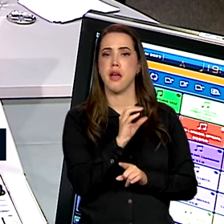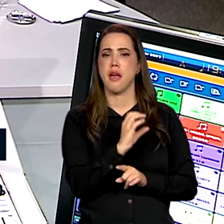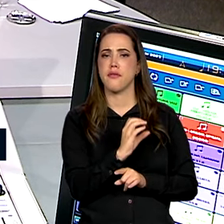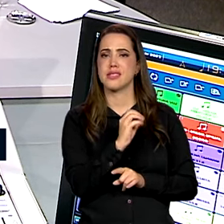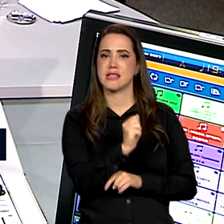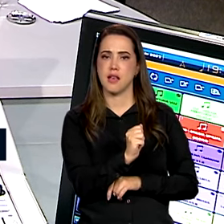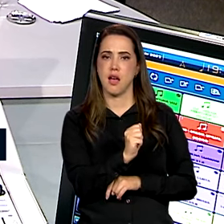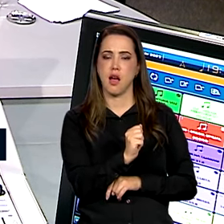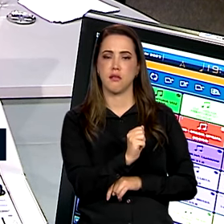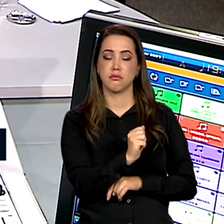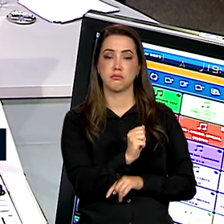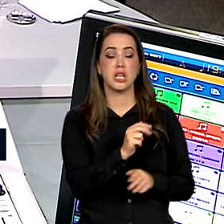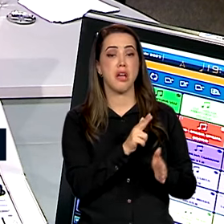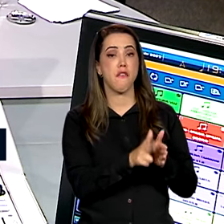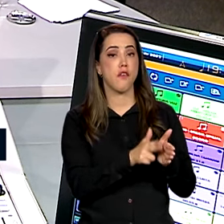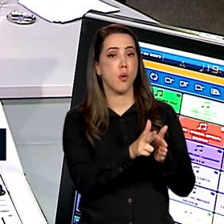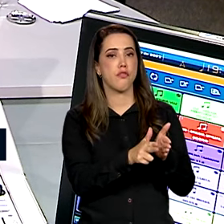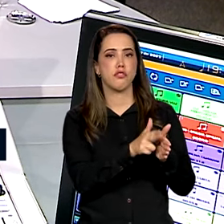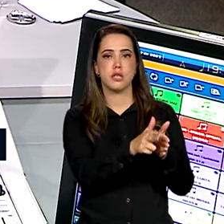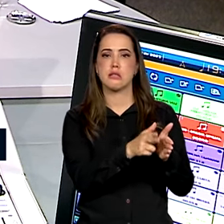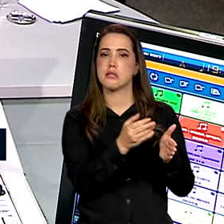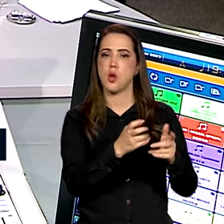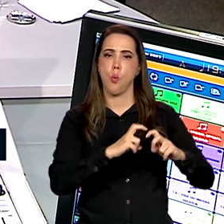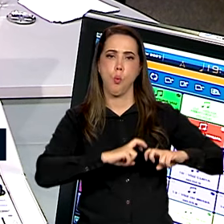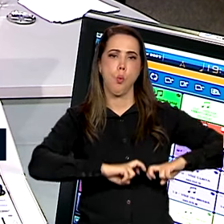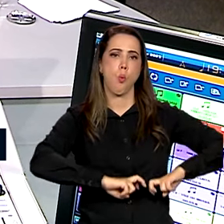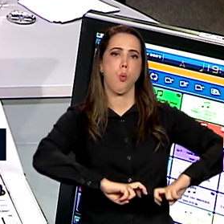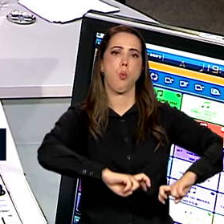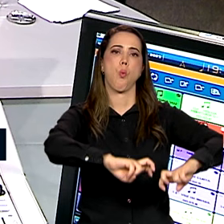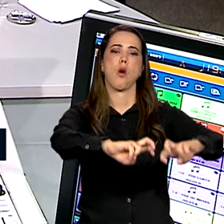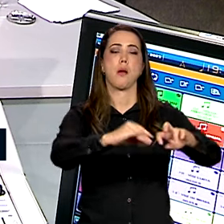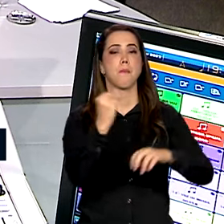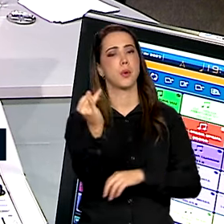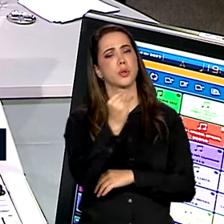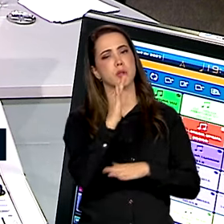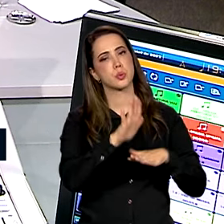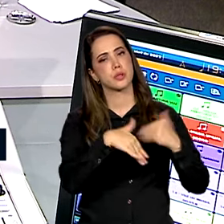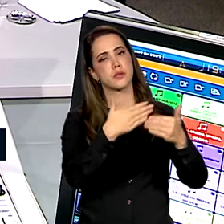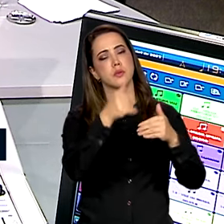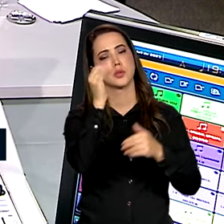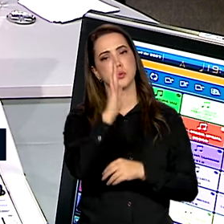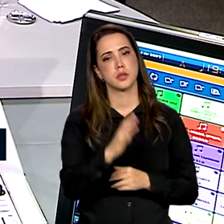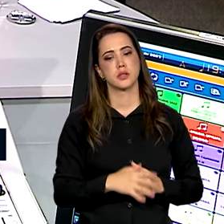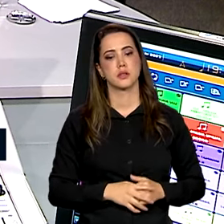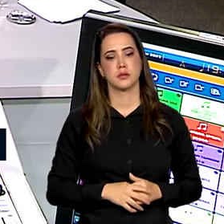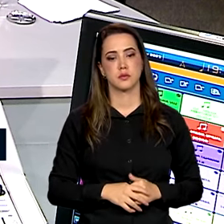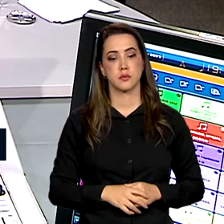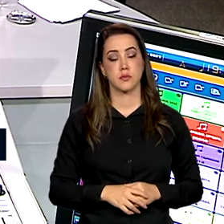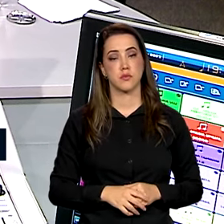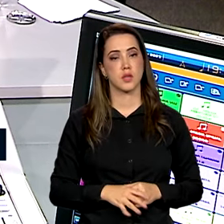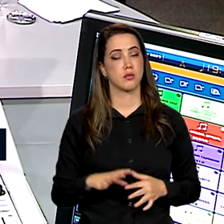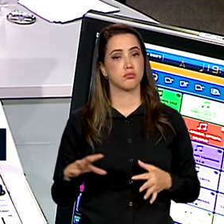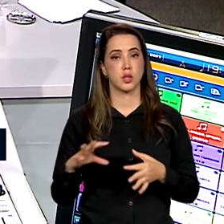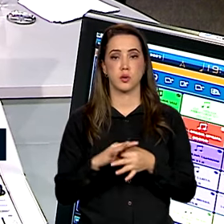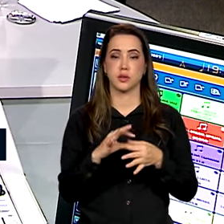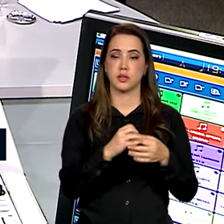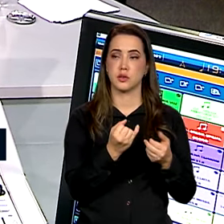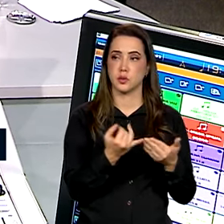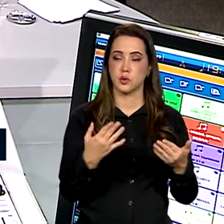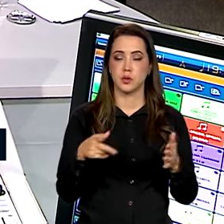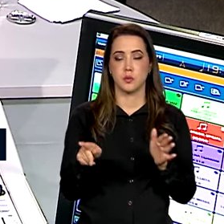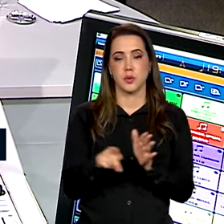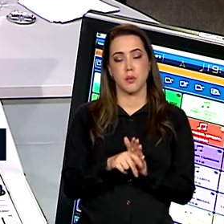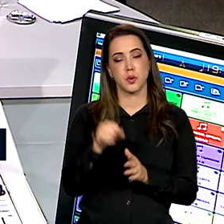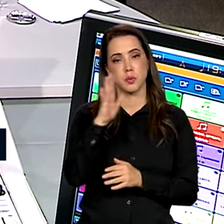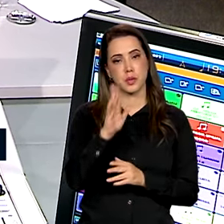que são ferrovias muito importantes para o desenvolvimento nacional e a conexão do Brasil Ferroviário muito bem nós